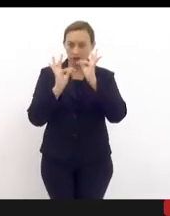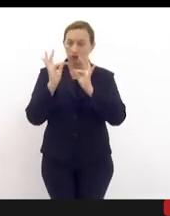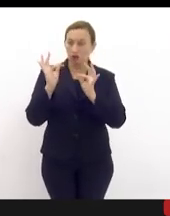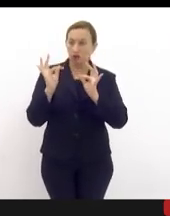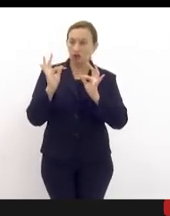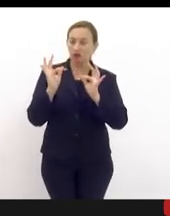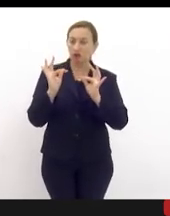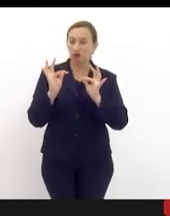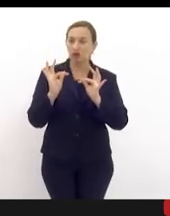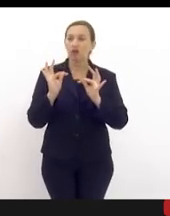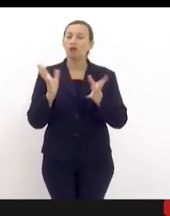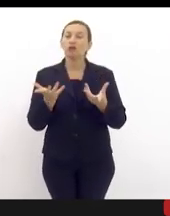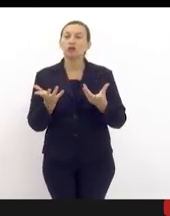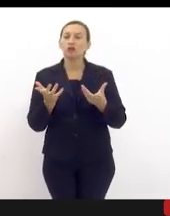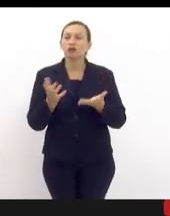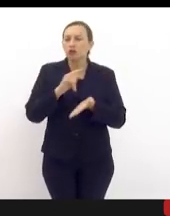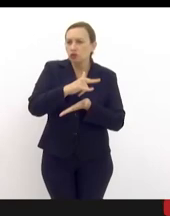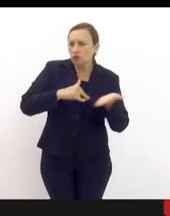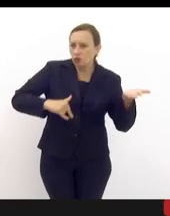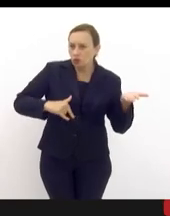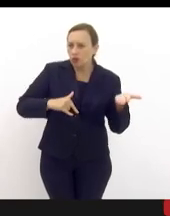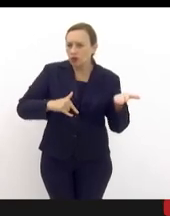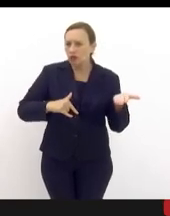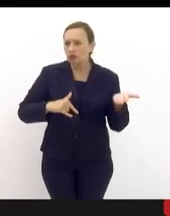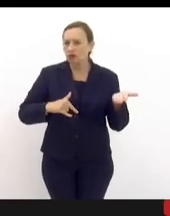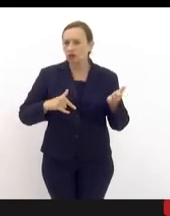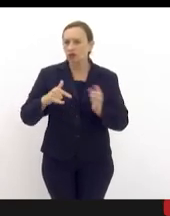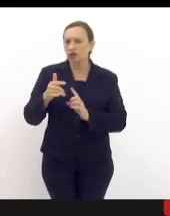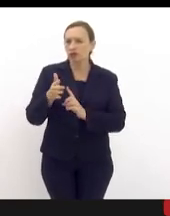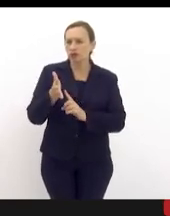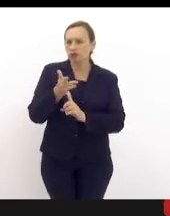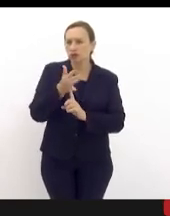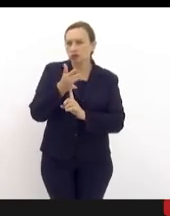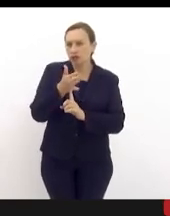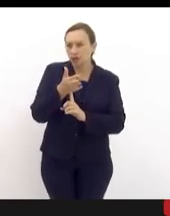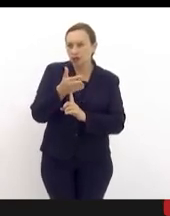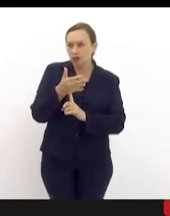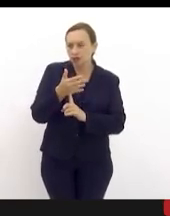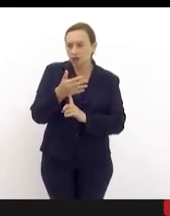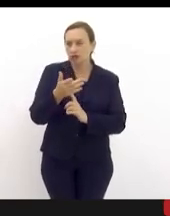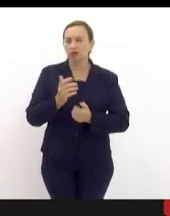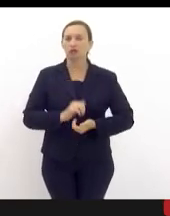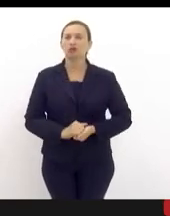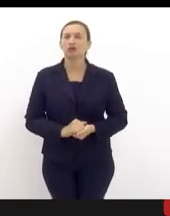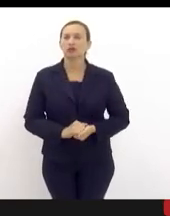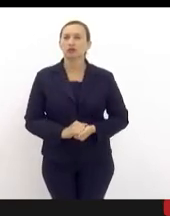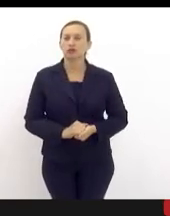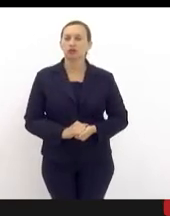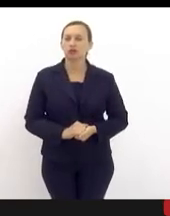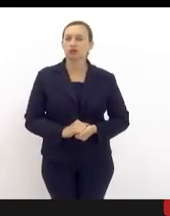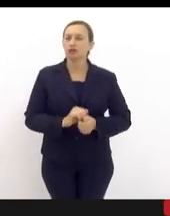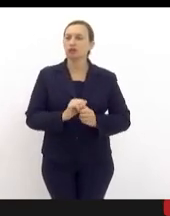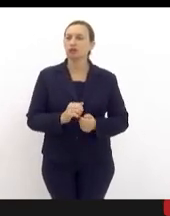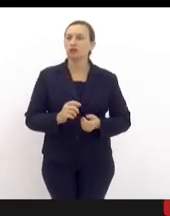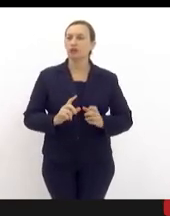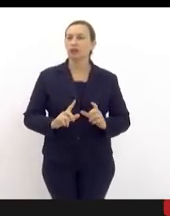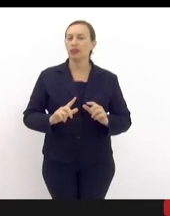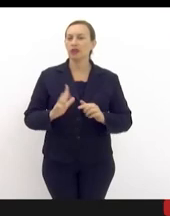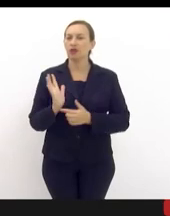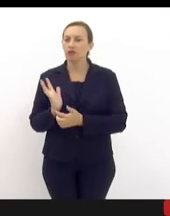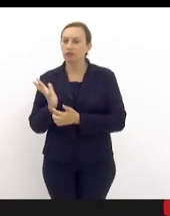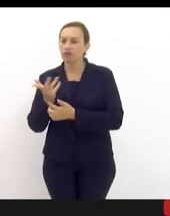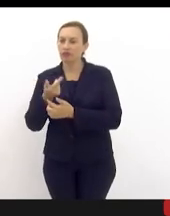obras, objetos, documentos, edificações e demais espaços destinados às manifestações